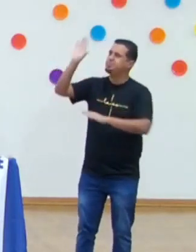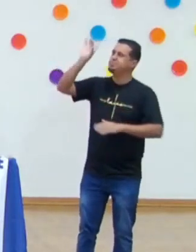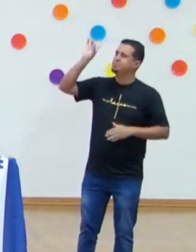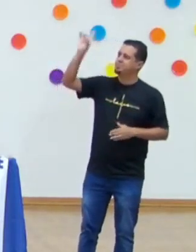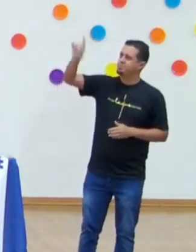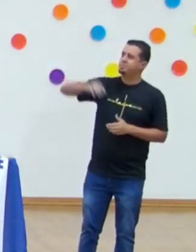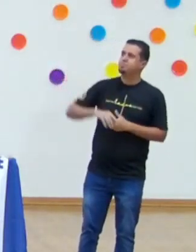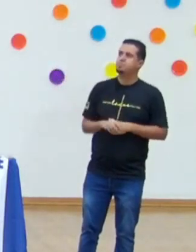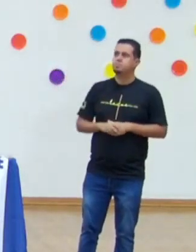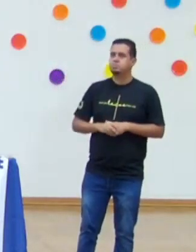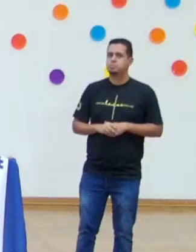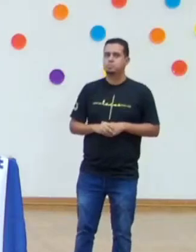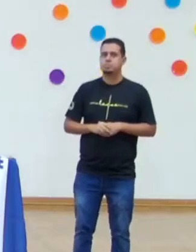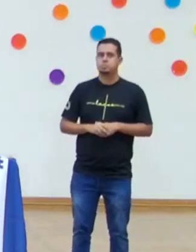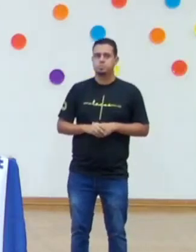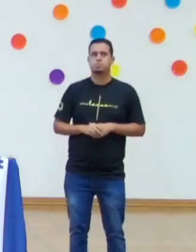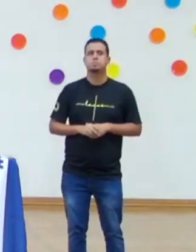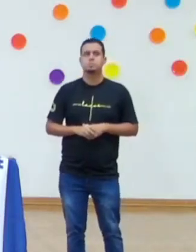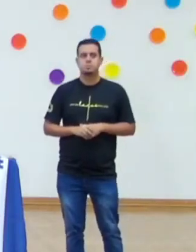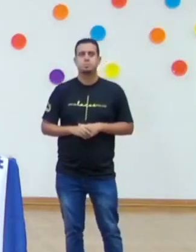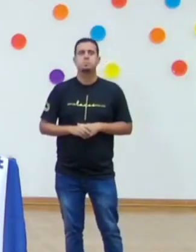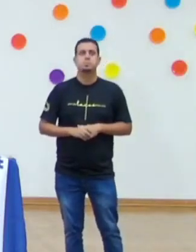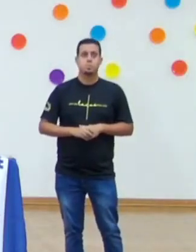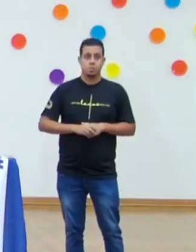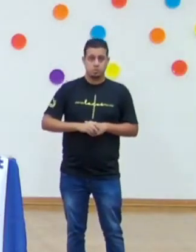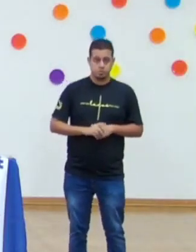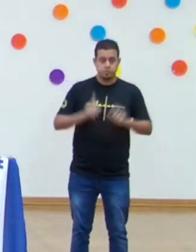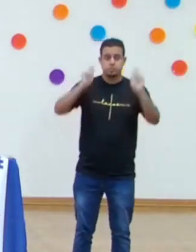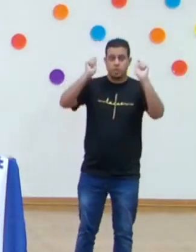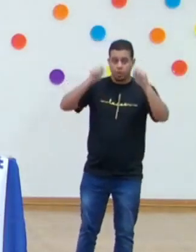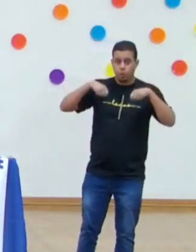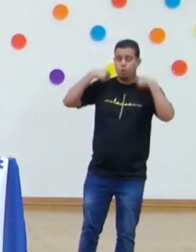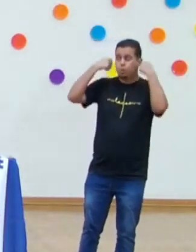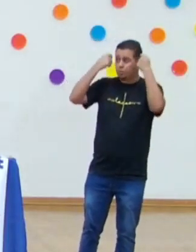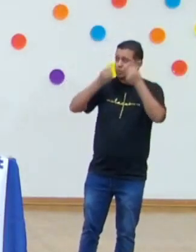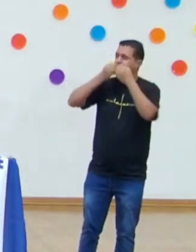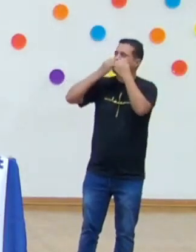adorar. Bendito seja sempre o Cordeiro,